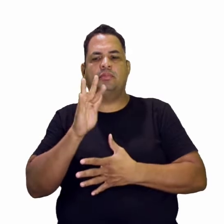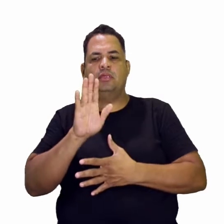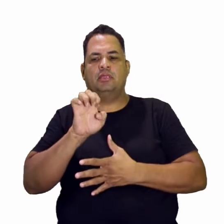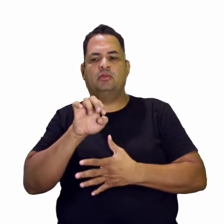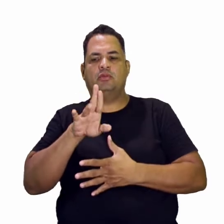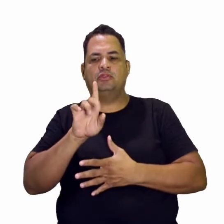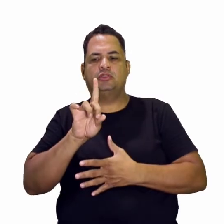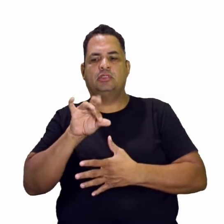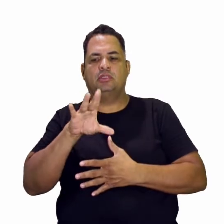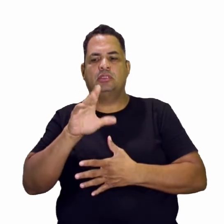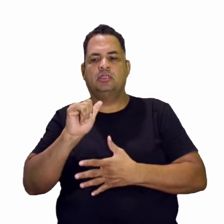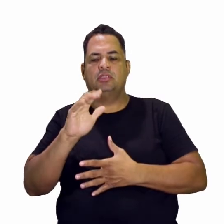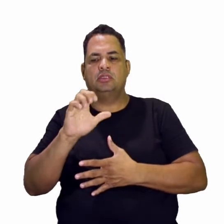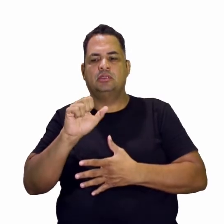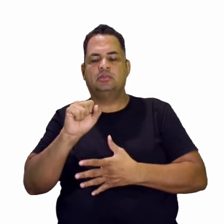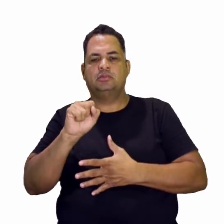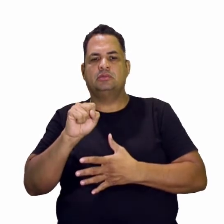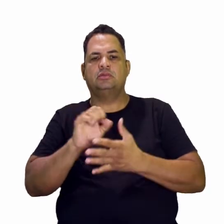patogênicas.